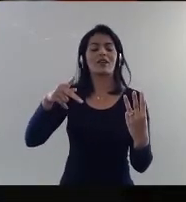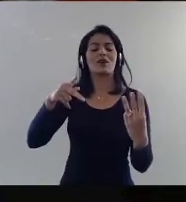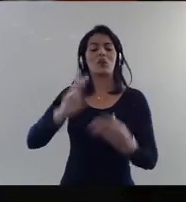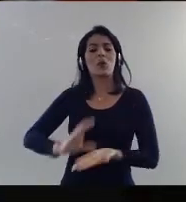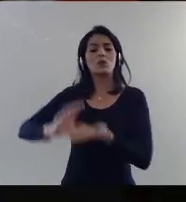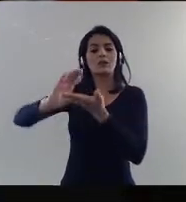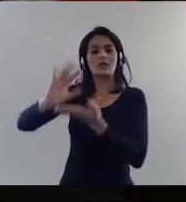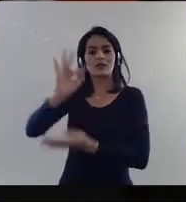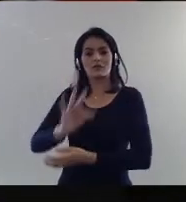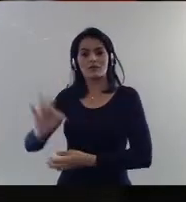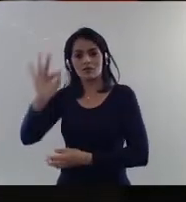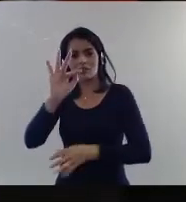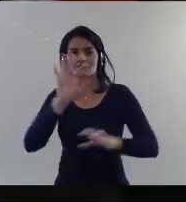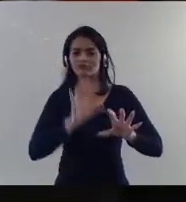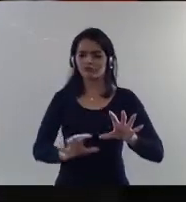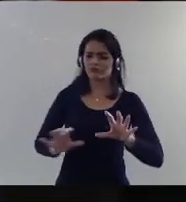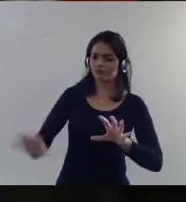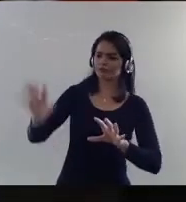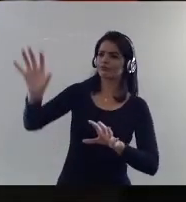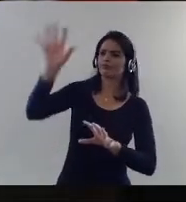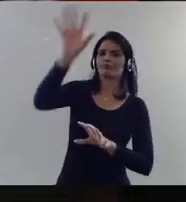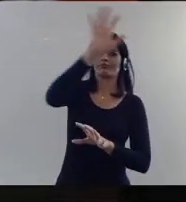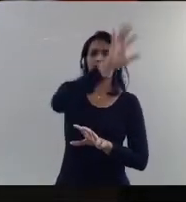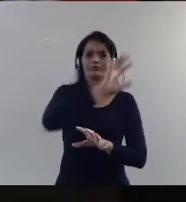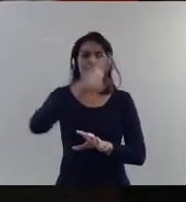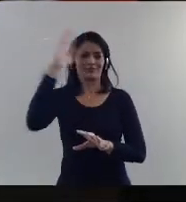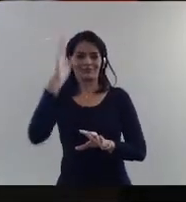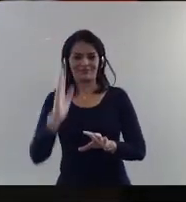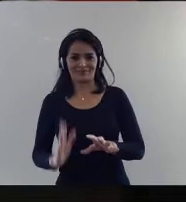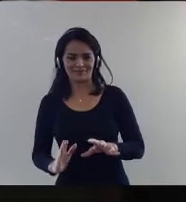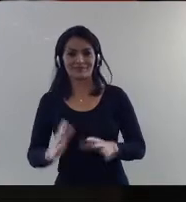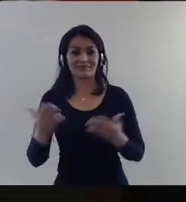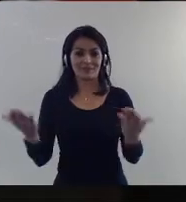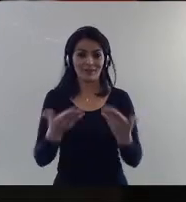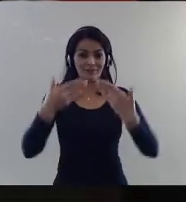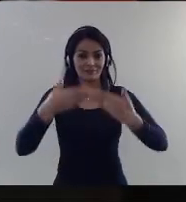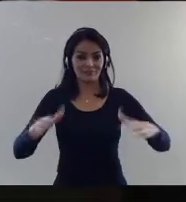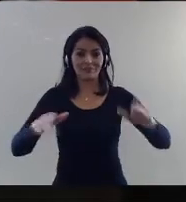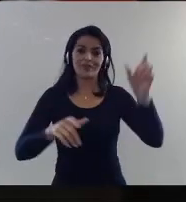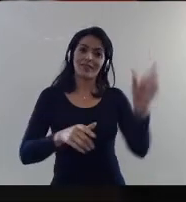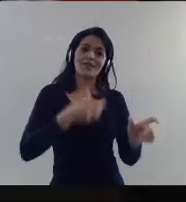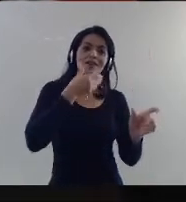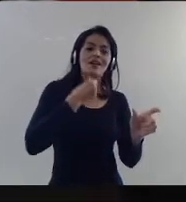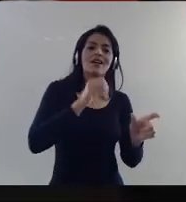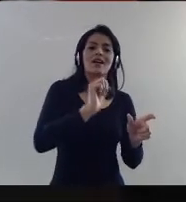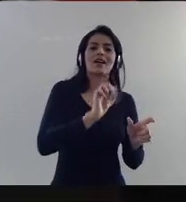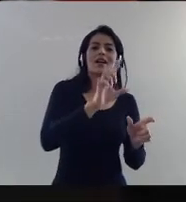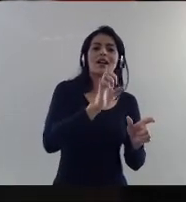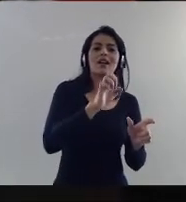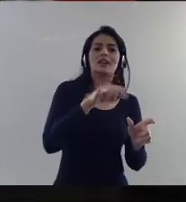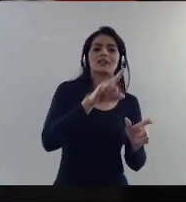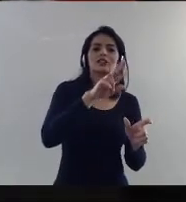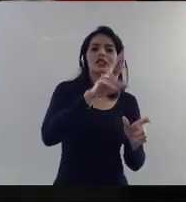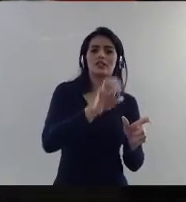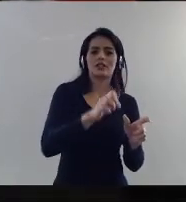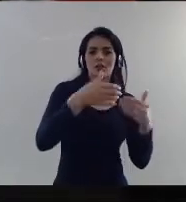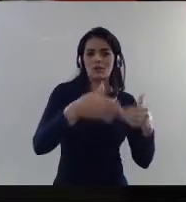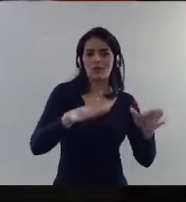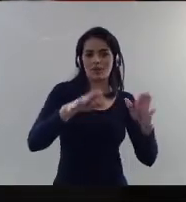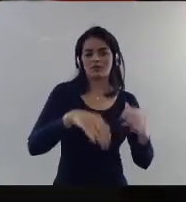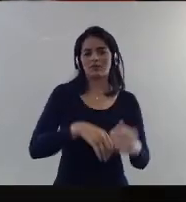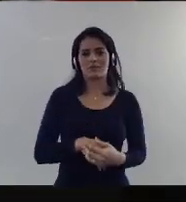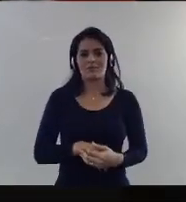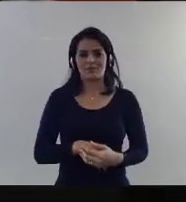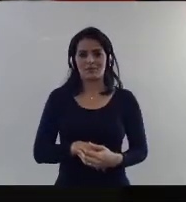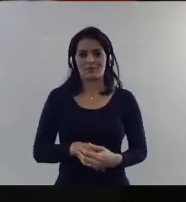Federal e seccionais. E vamos ao que interessa. Alexandre começa, seguindo a ordem aqui do